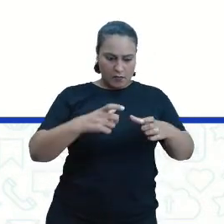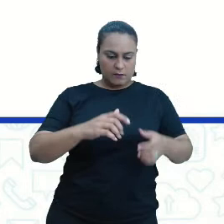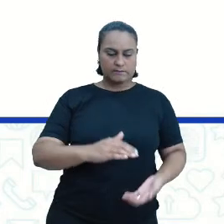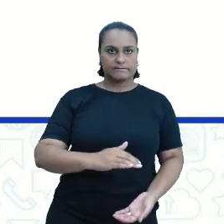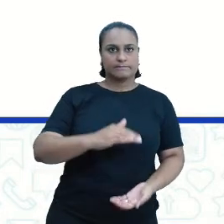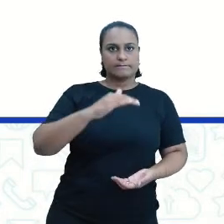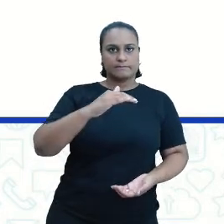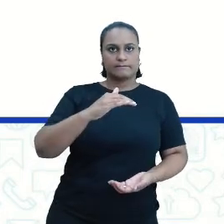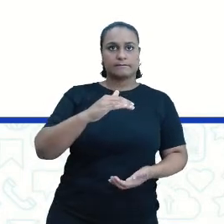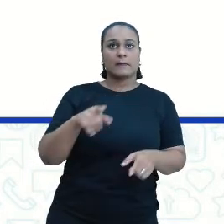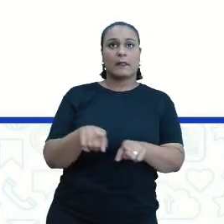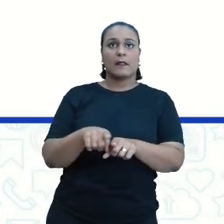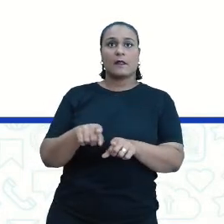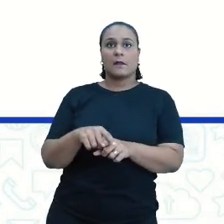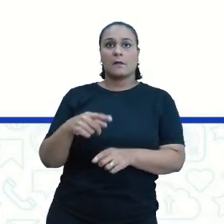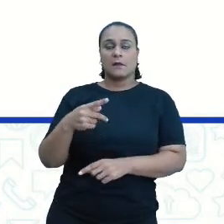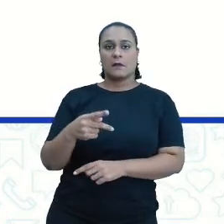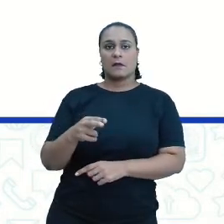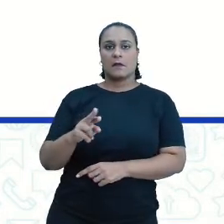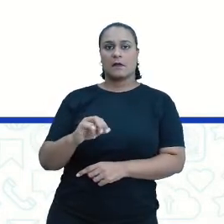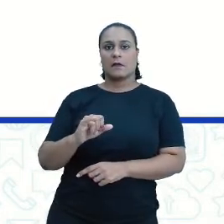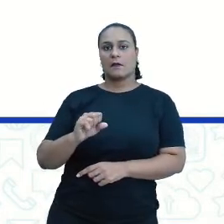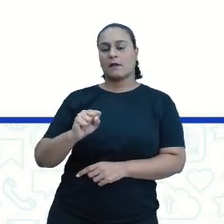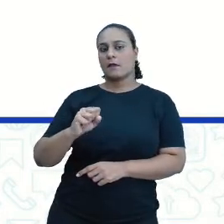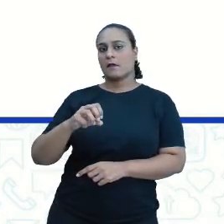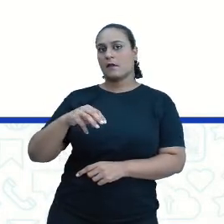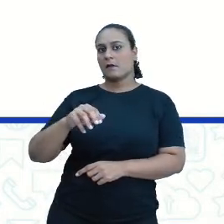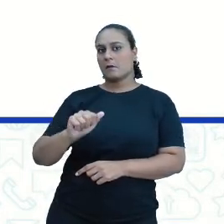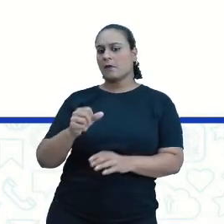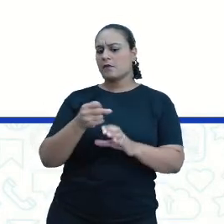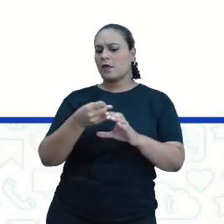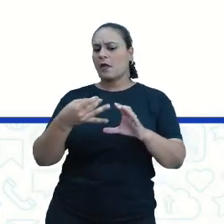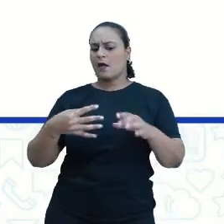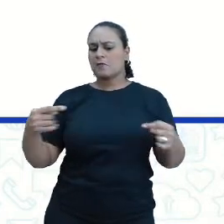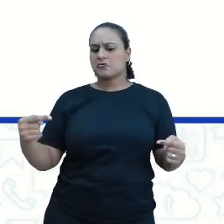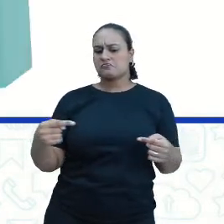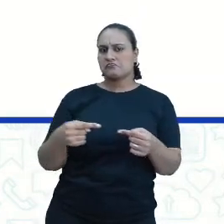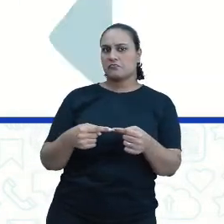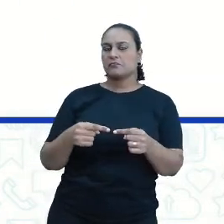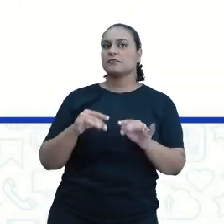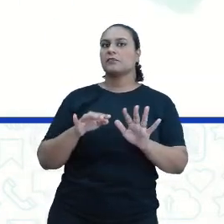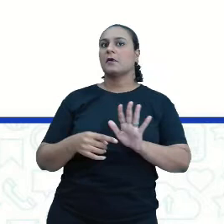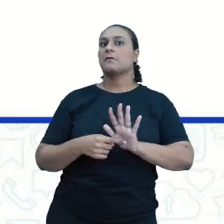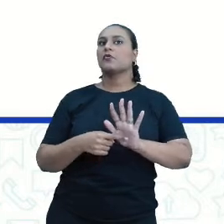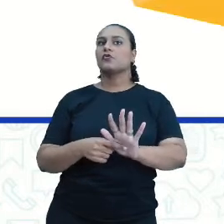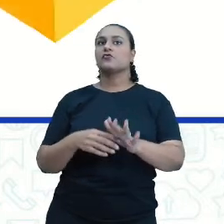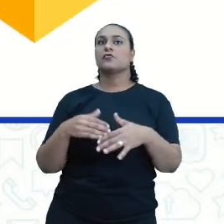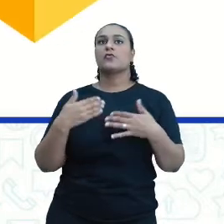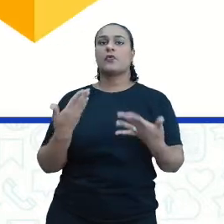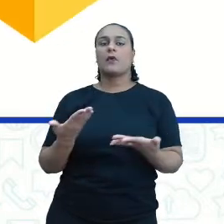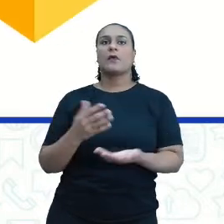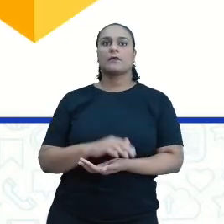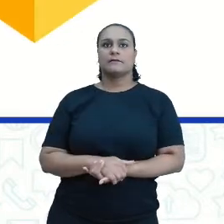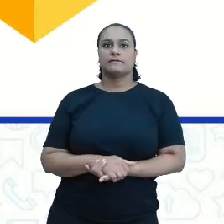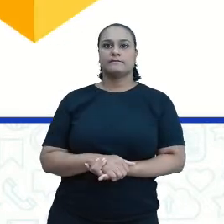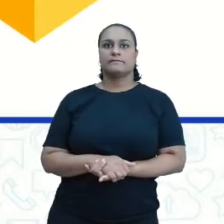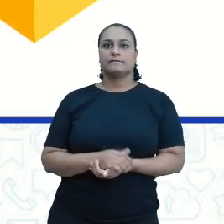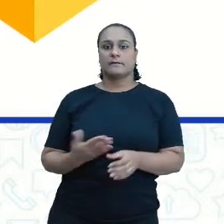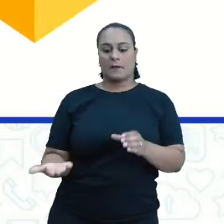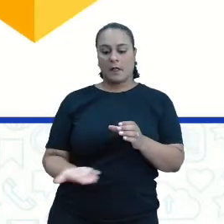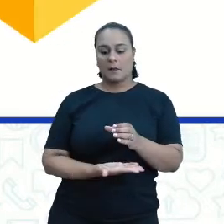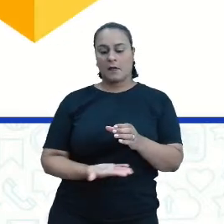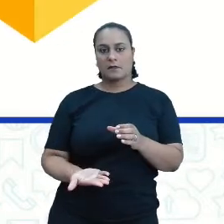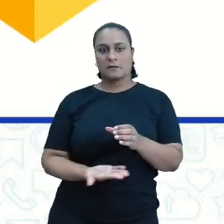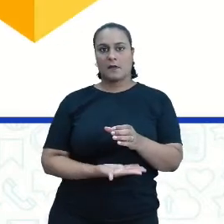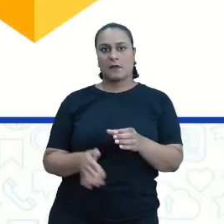tanto o cilindro quanto o prisma, eles têm características em comum, tá certo? A gente destacou, por exemplo, que a parte de baixo e a parte